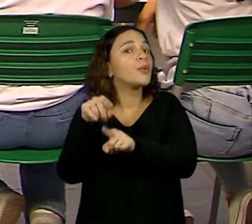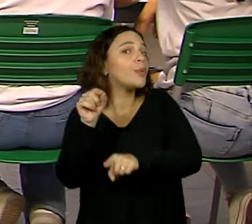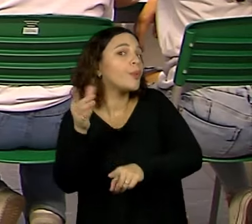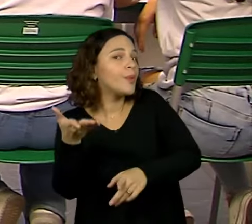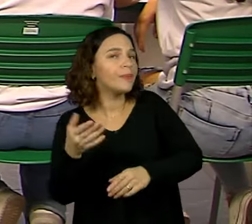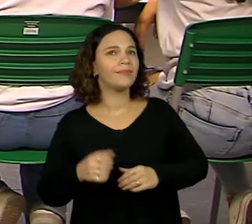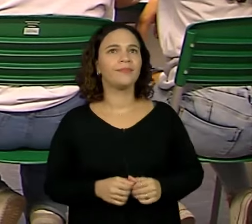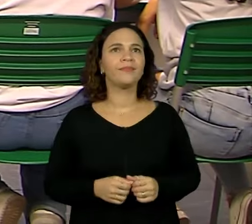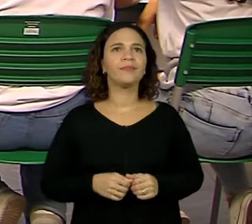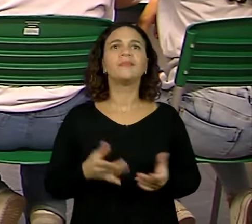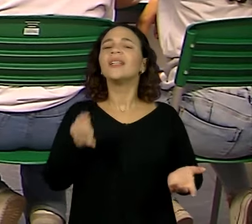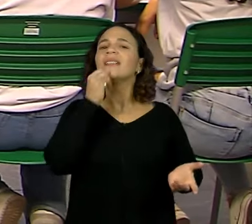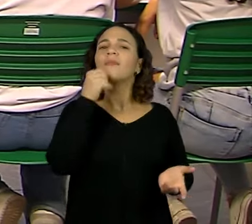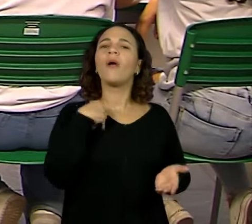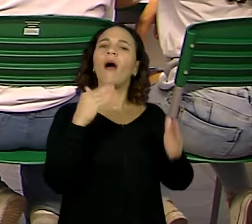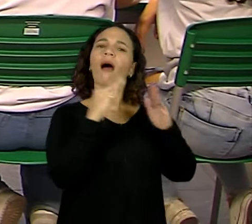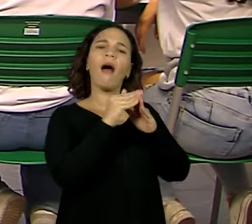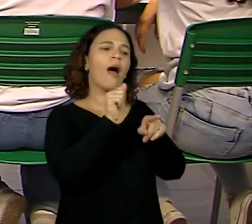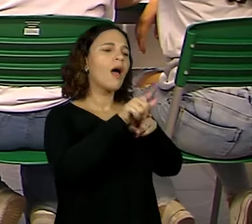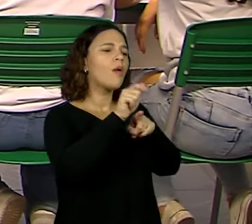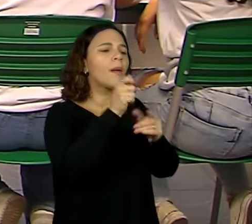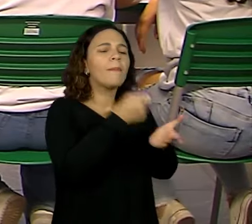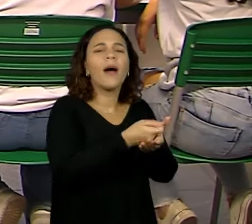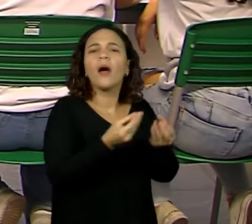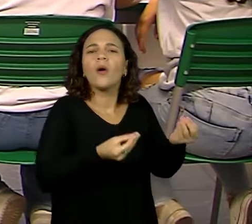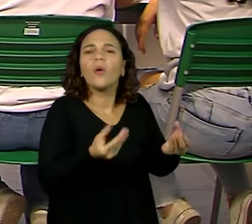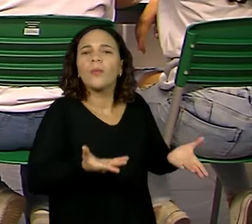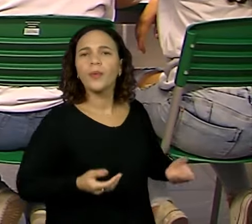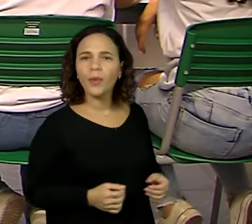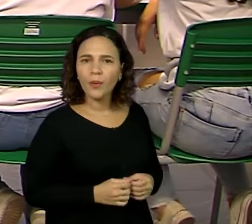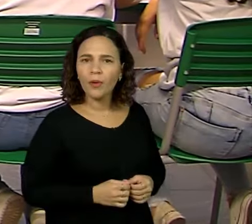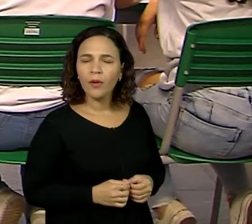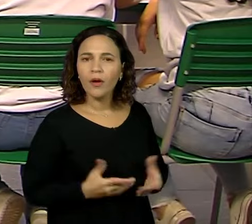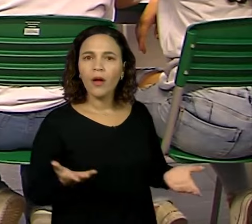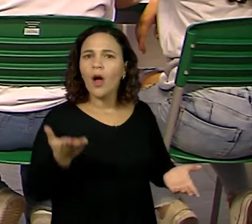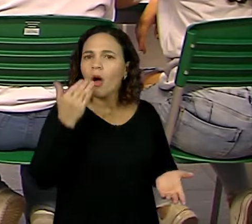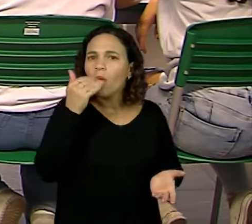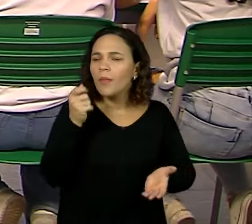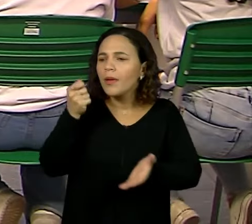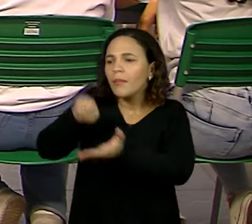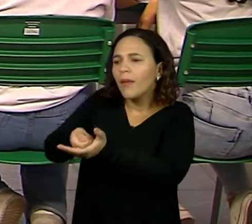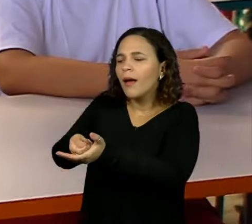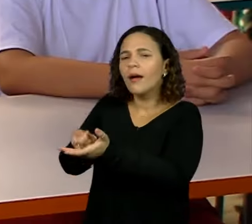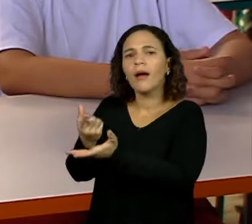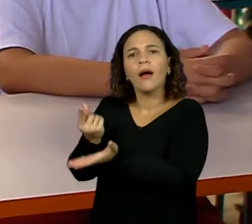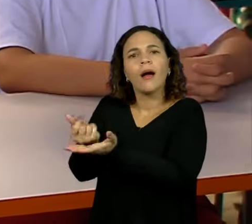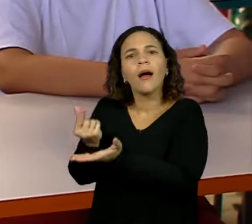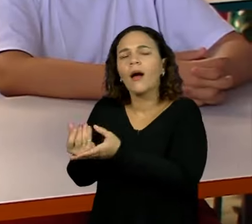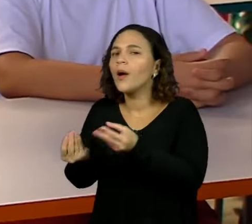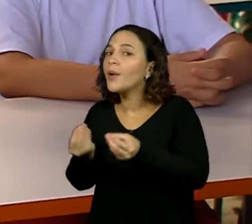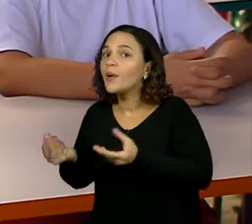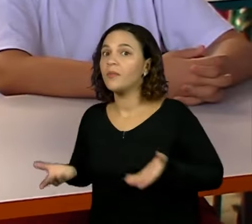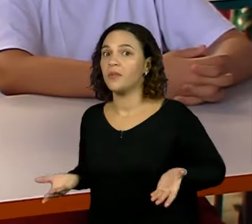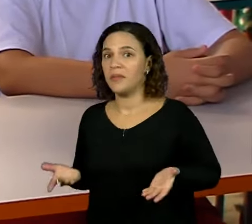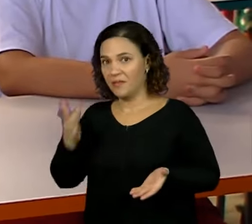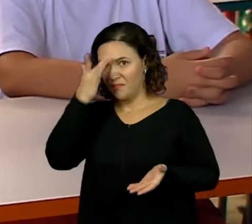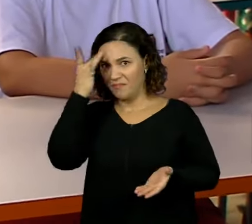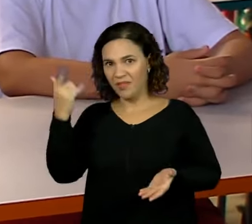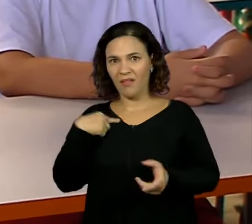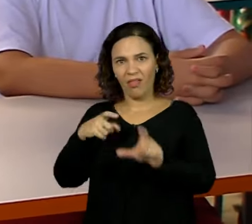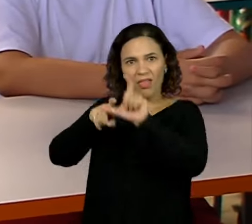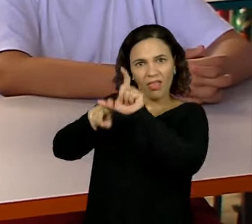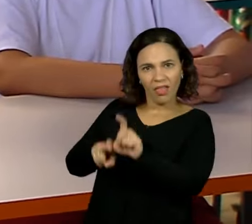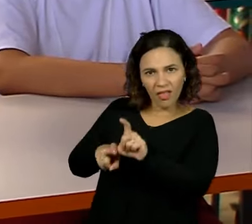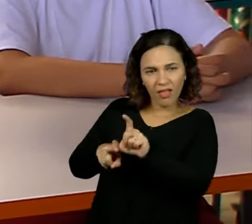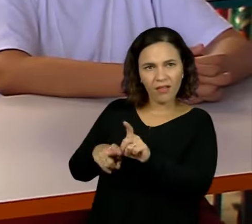vamos pagar no seu aluguel? Como que vamos pagar nossa comida? Alguém vai pagar para nós